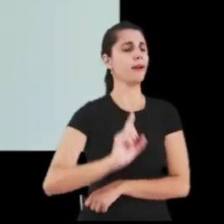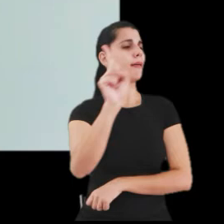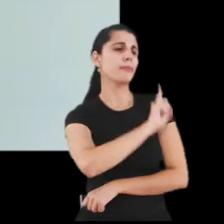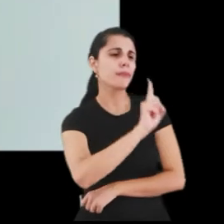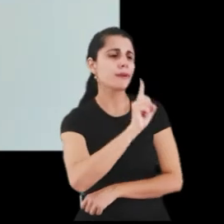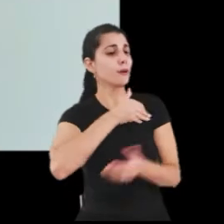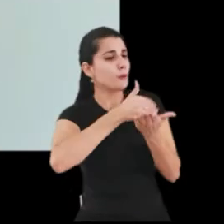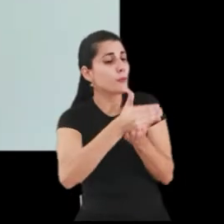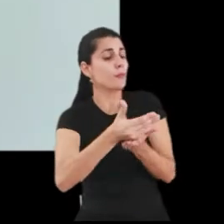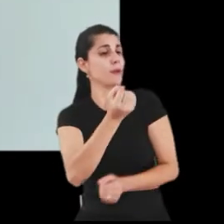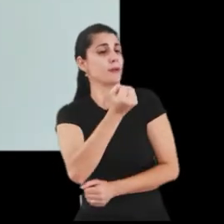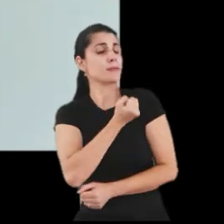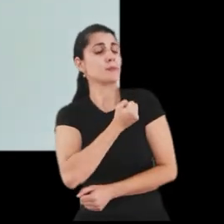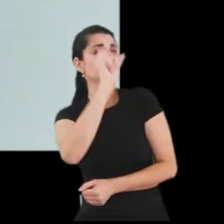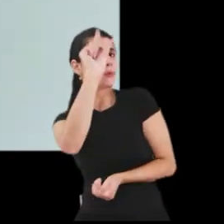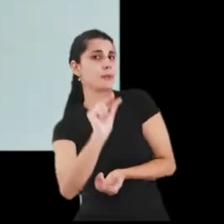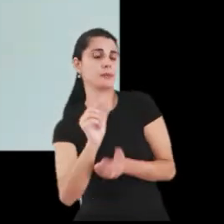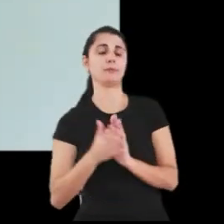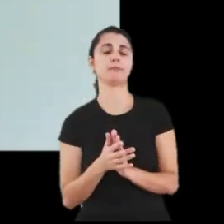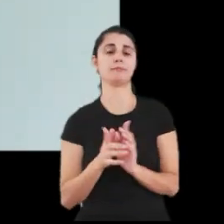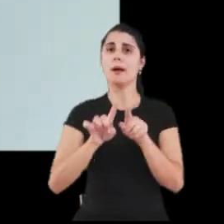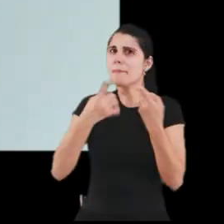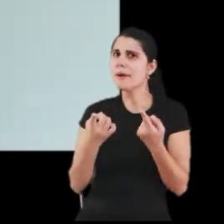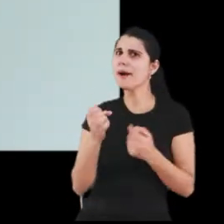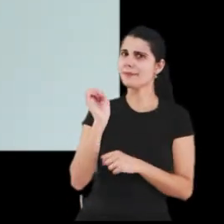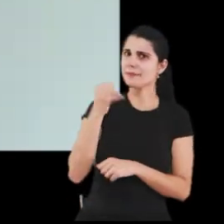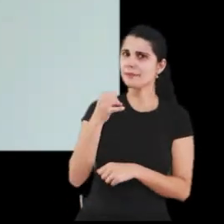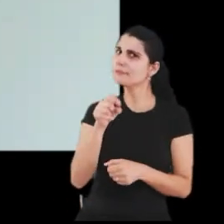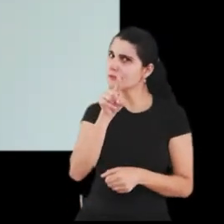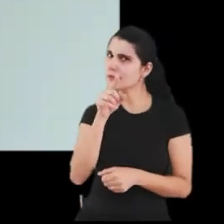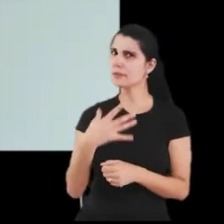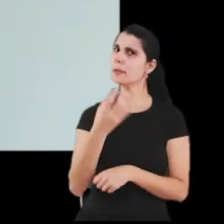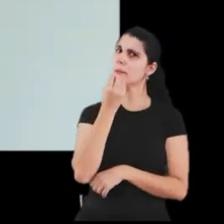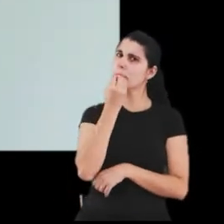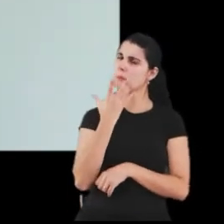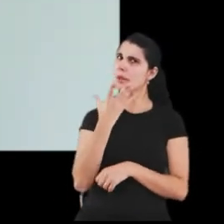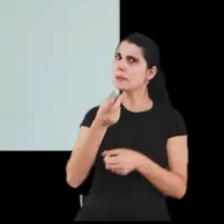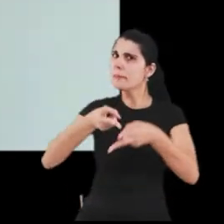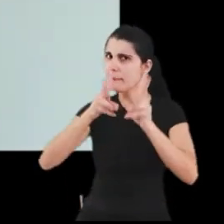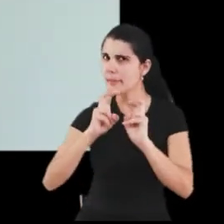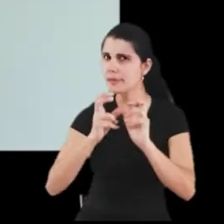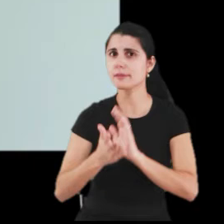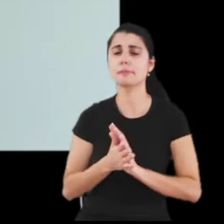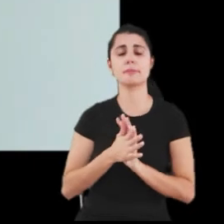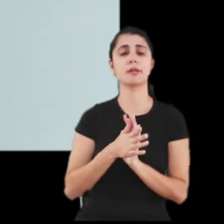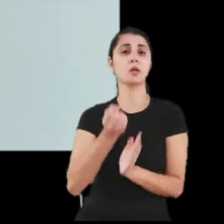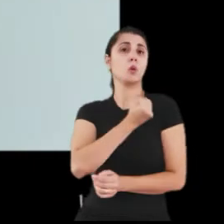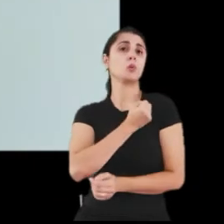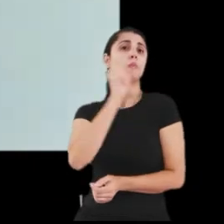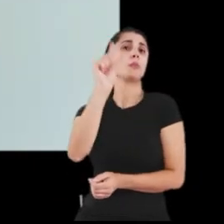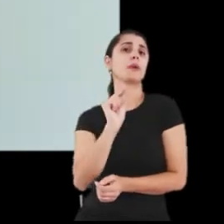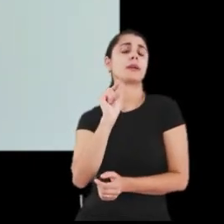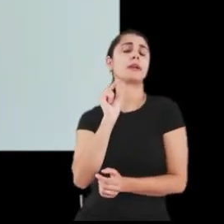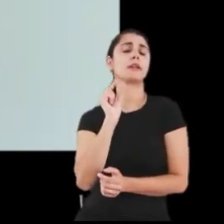pelos menores números. Mas se você for perceber, gente, quando ela falou isso, coloque o 2, vá pelos menores números, o que você quer,